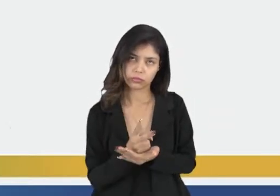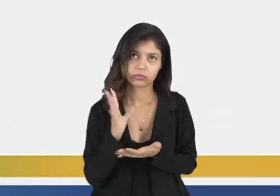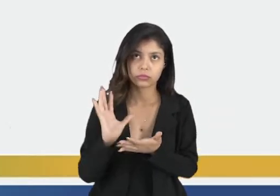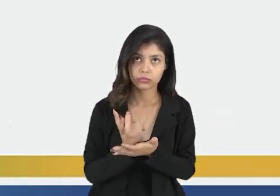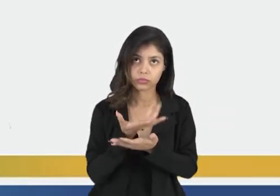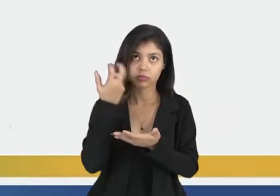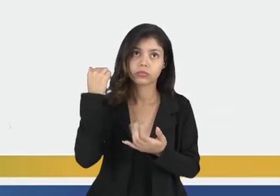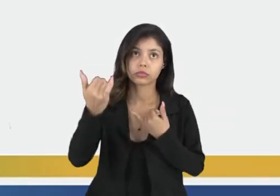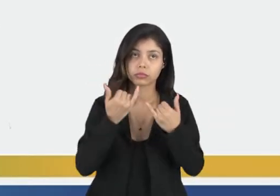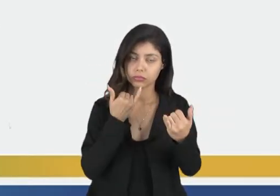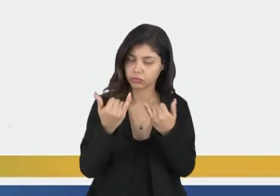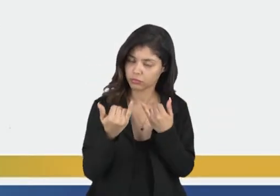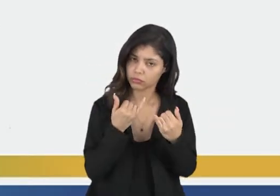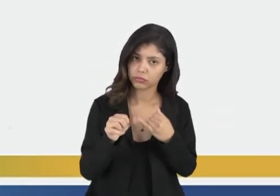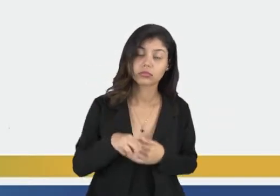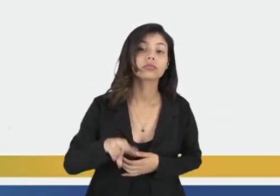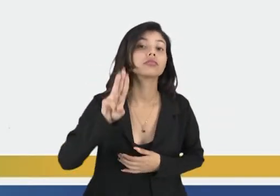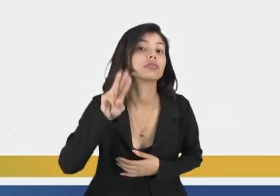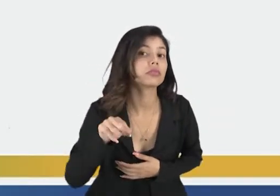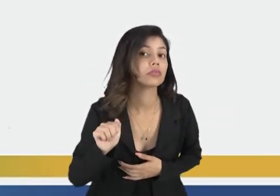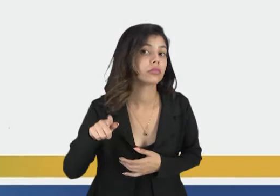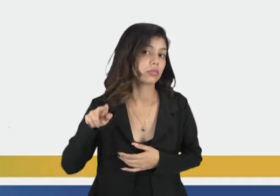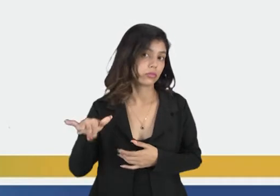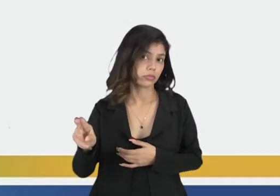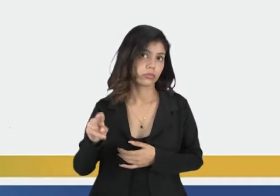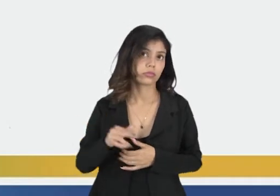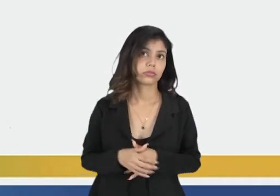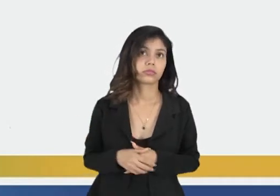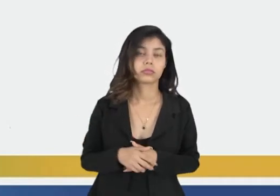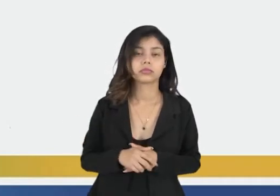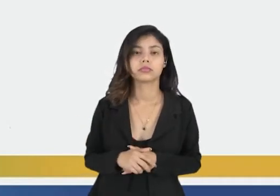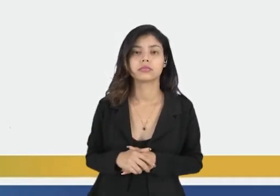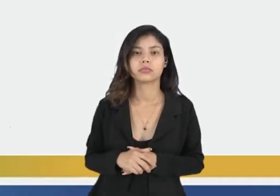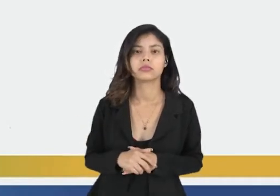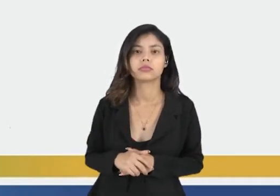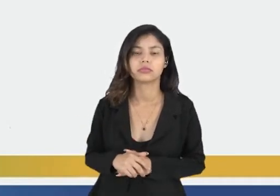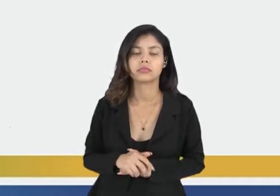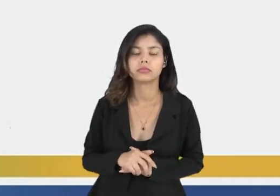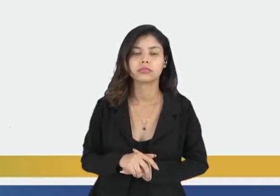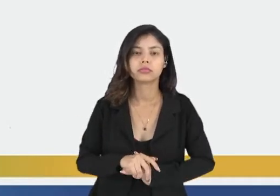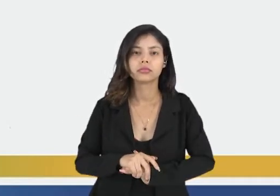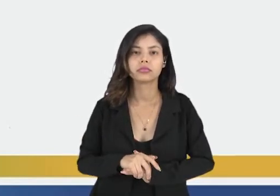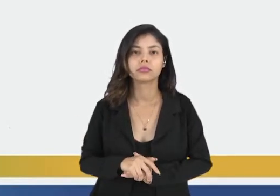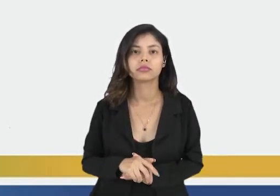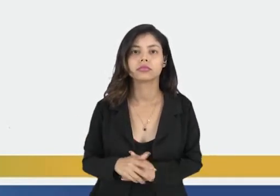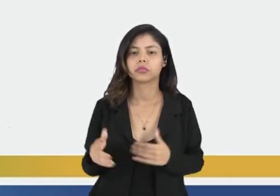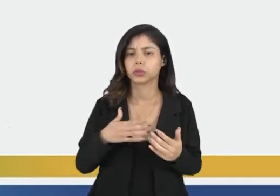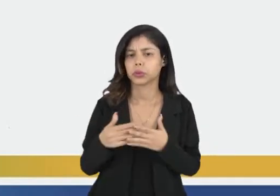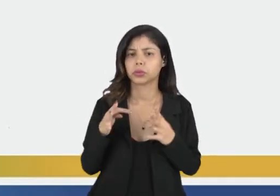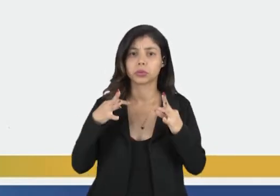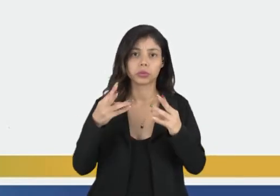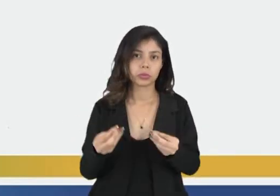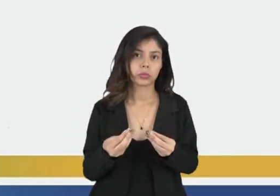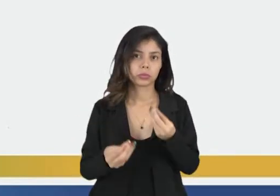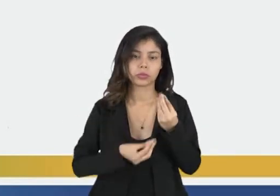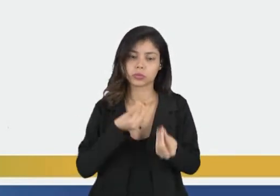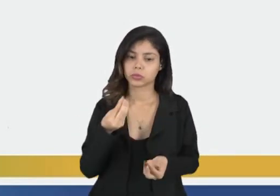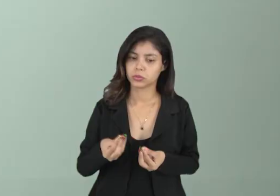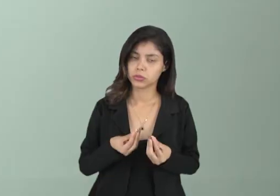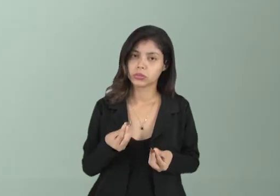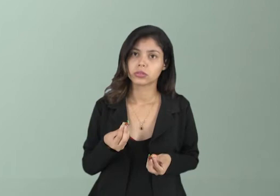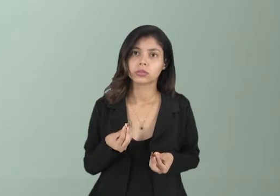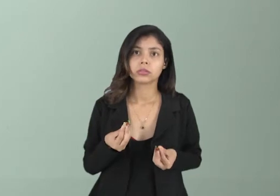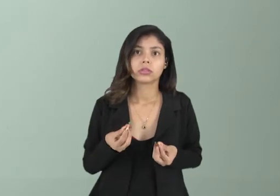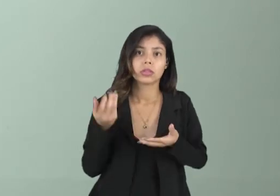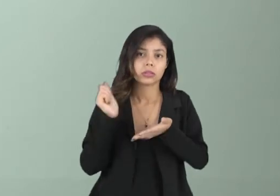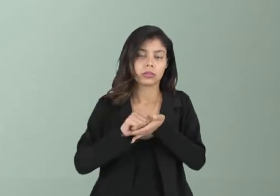ou mesmo retira a informação de quem agiu. Porque depende tudo de como é redigido,